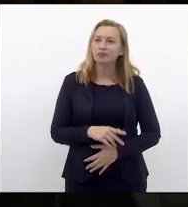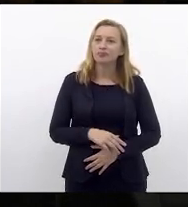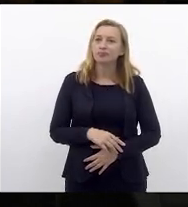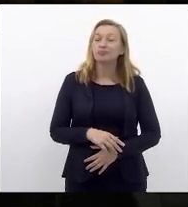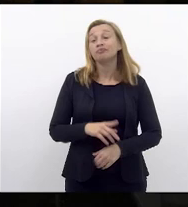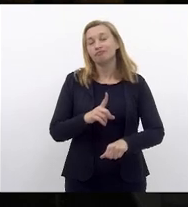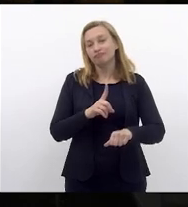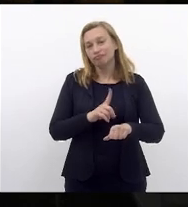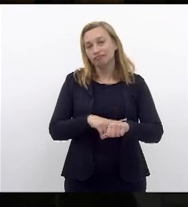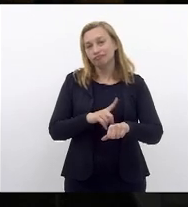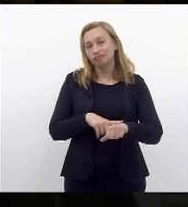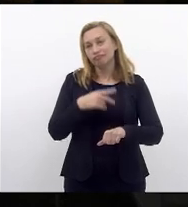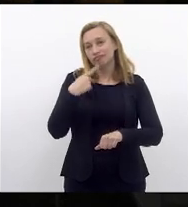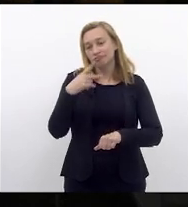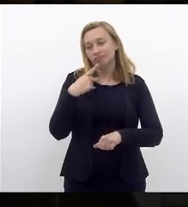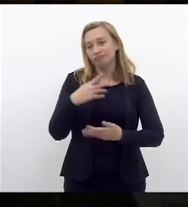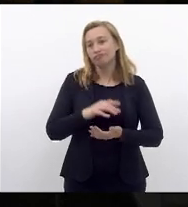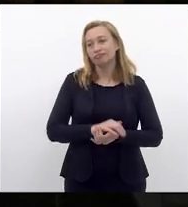esses momentos